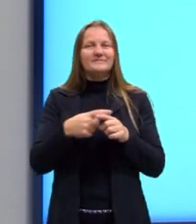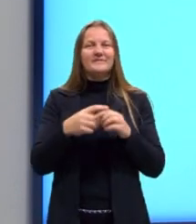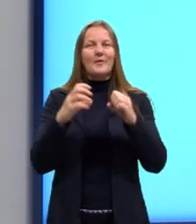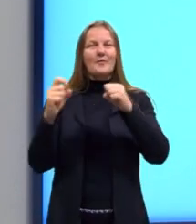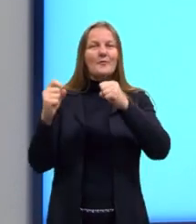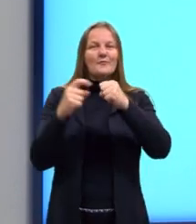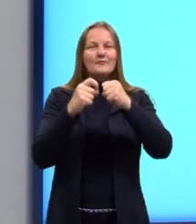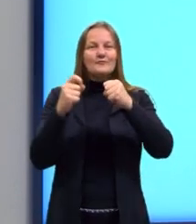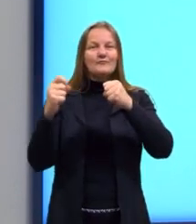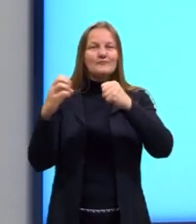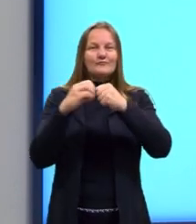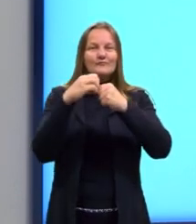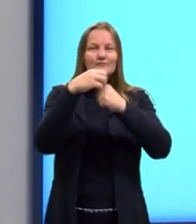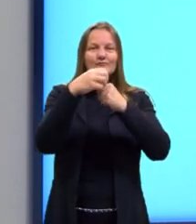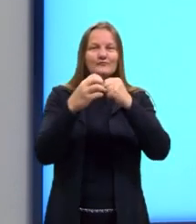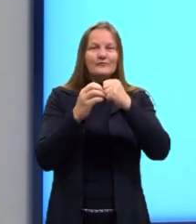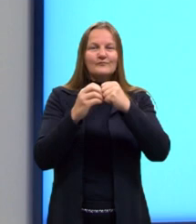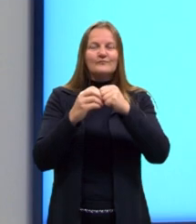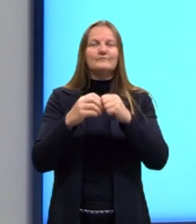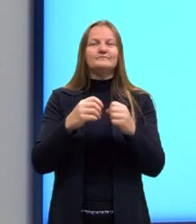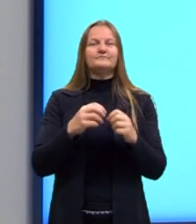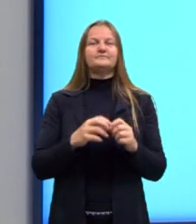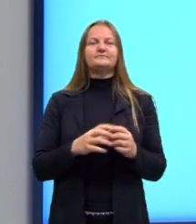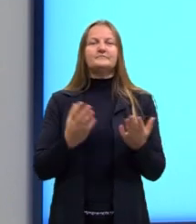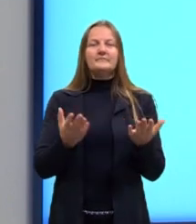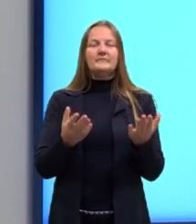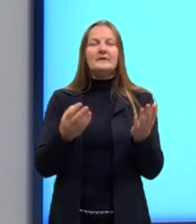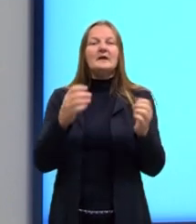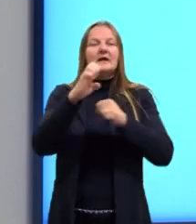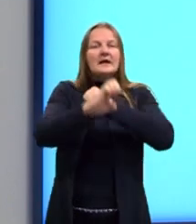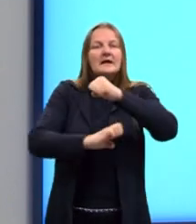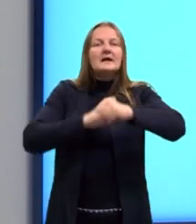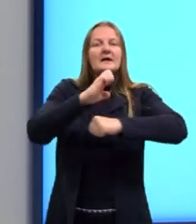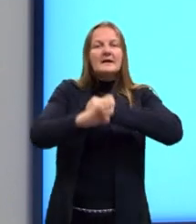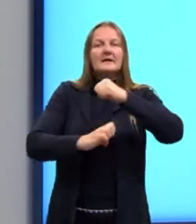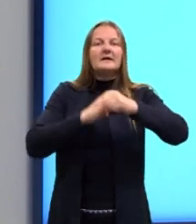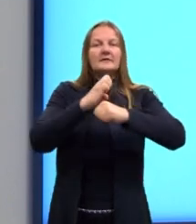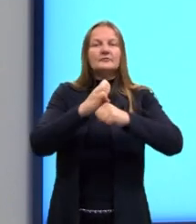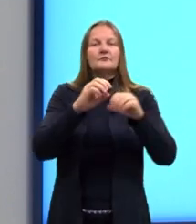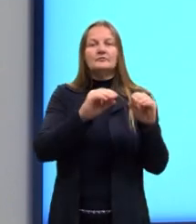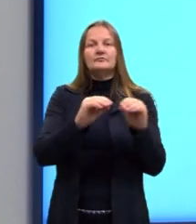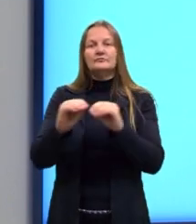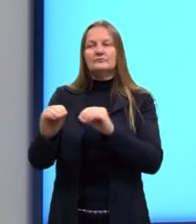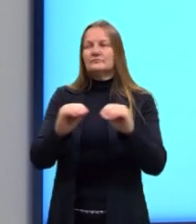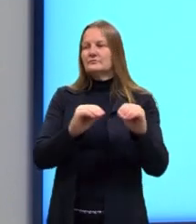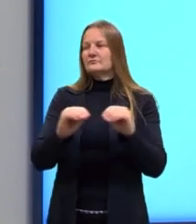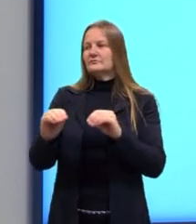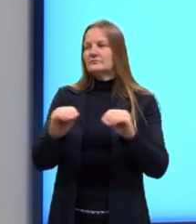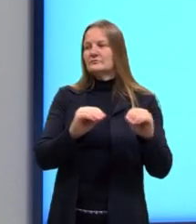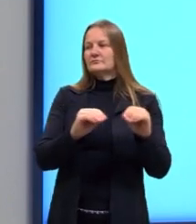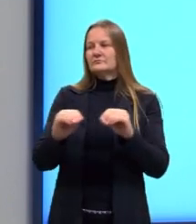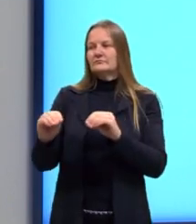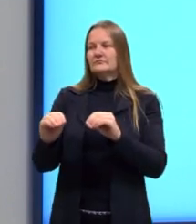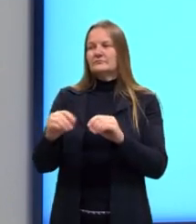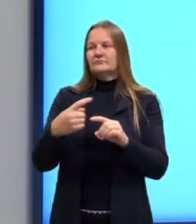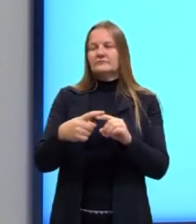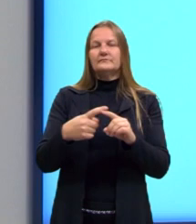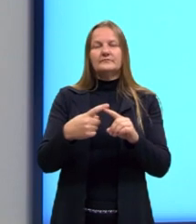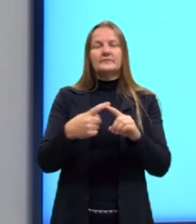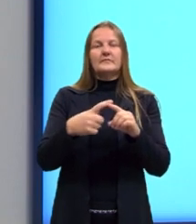das reações de oxirredução esses elétrons eles são transferidos do átomo é